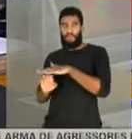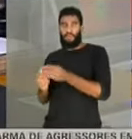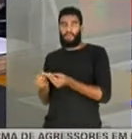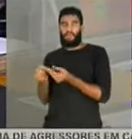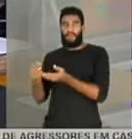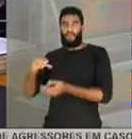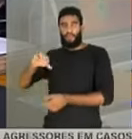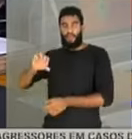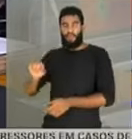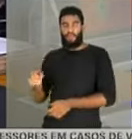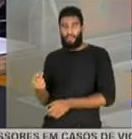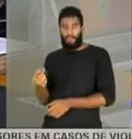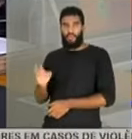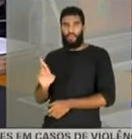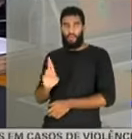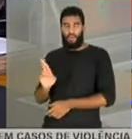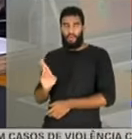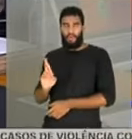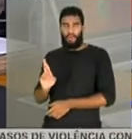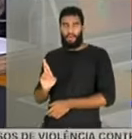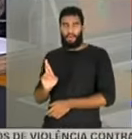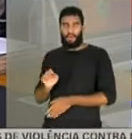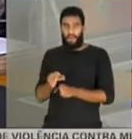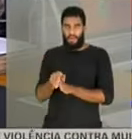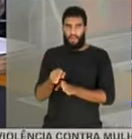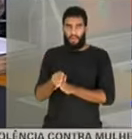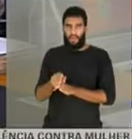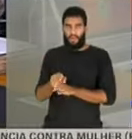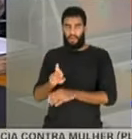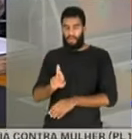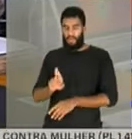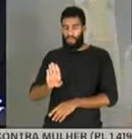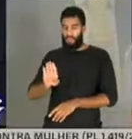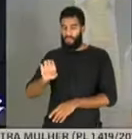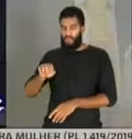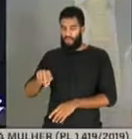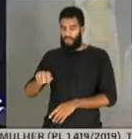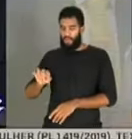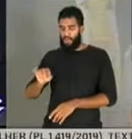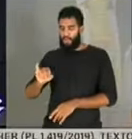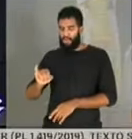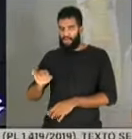senhor, à consultoria RBNet. Também a mesma coisa?